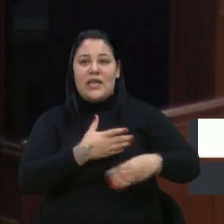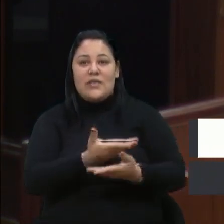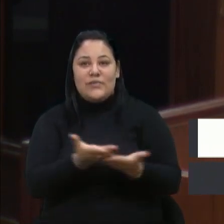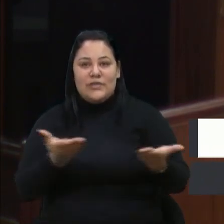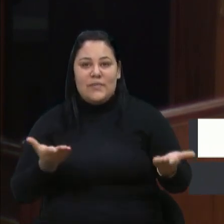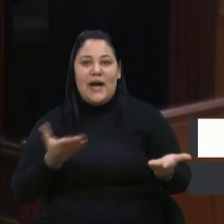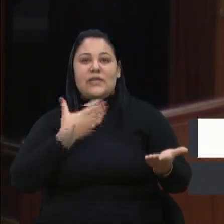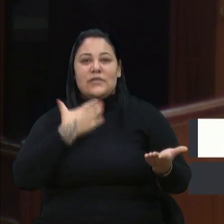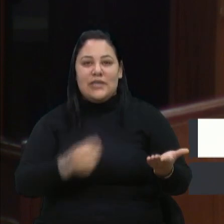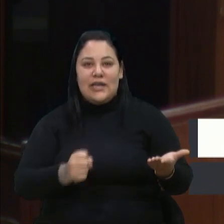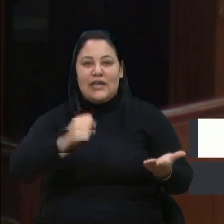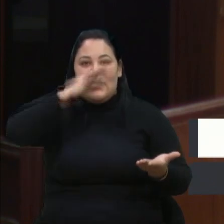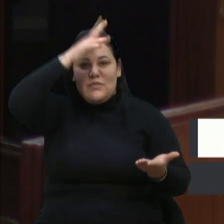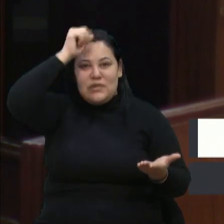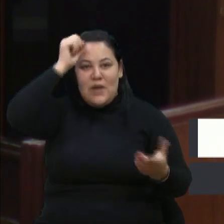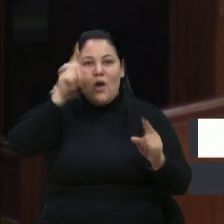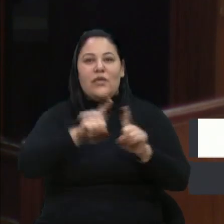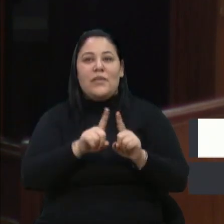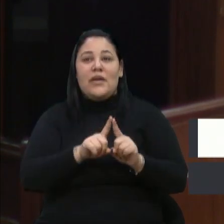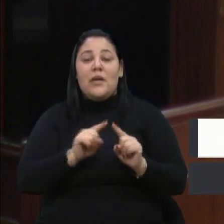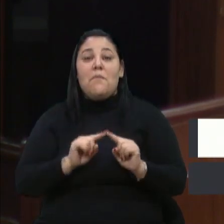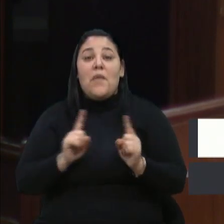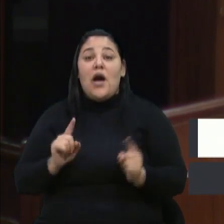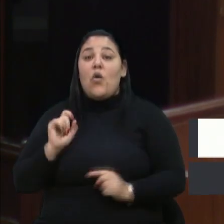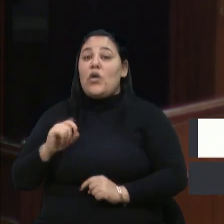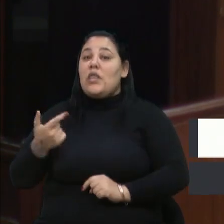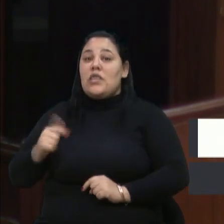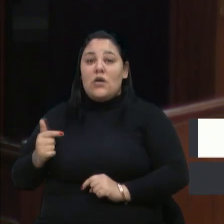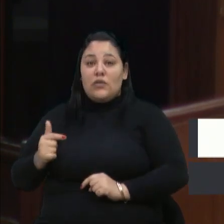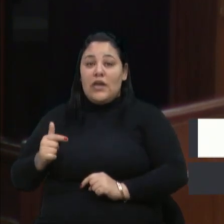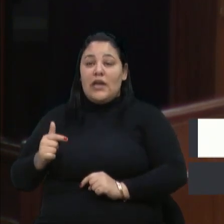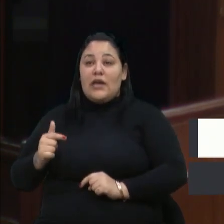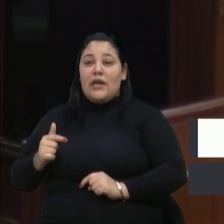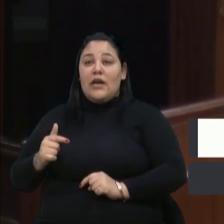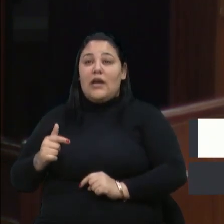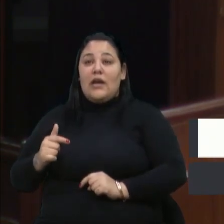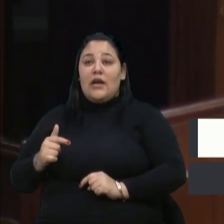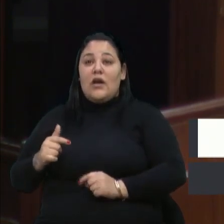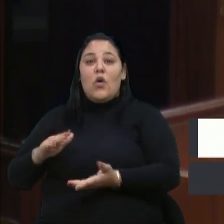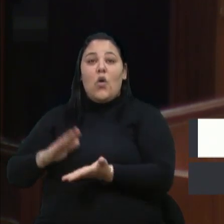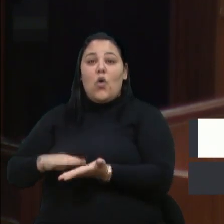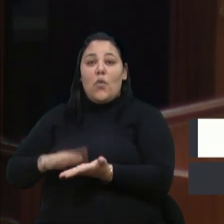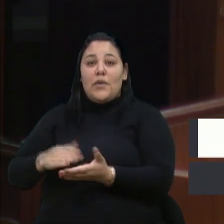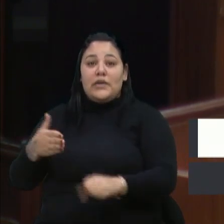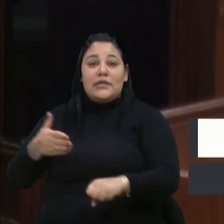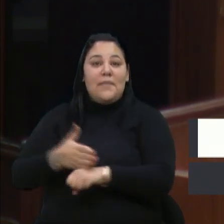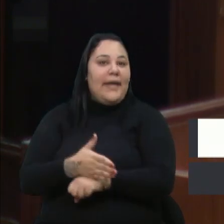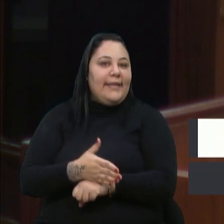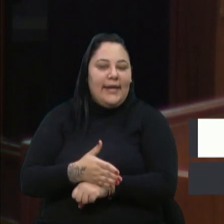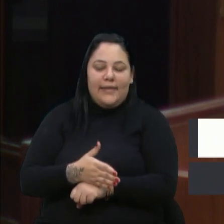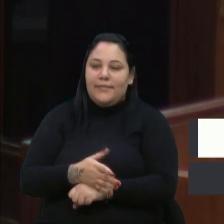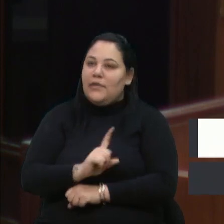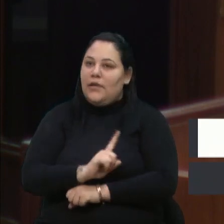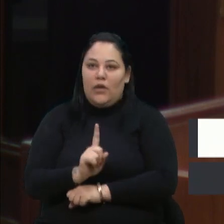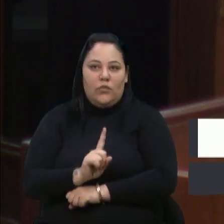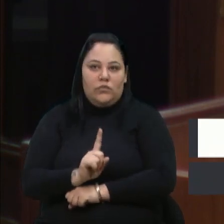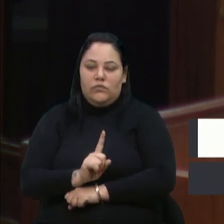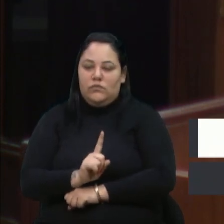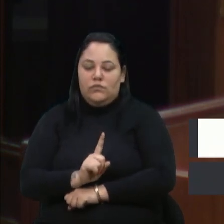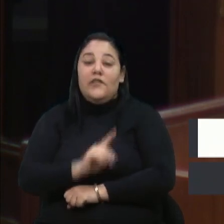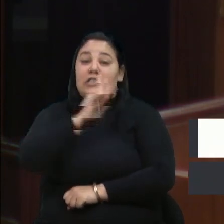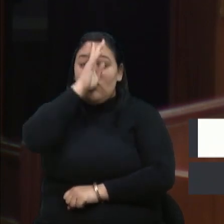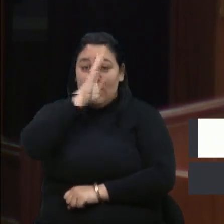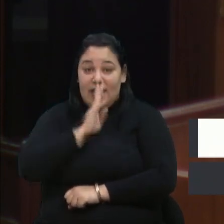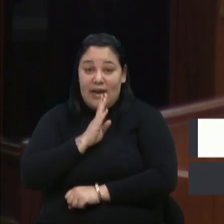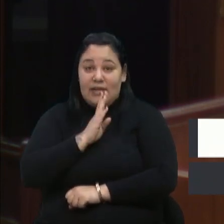municipais. Mas o que nós não teremos? Cobrança de entrada no prédio da Maesa